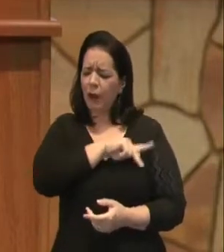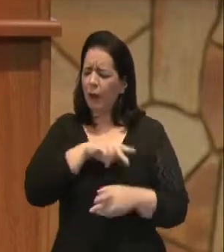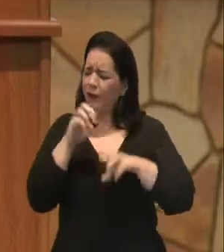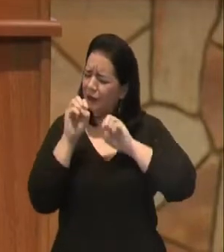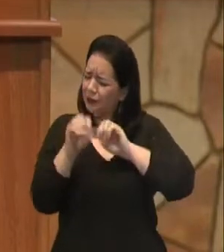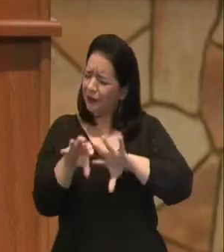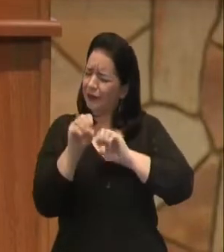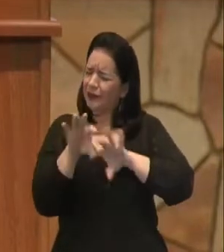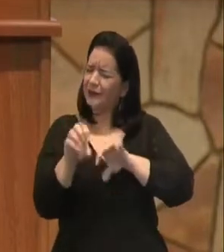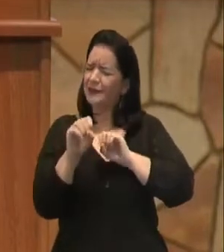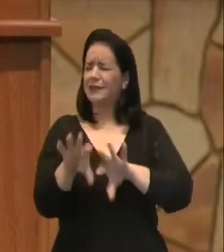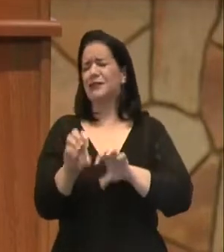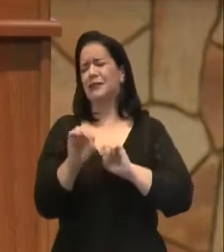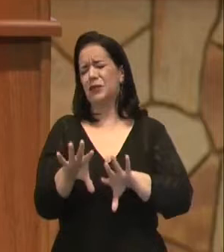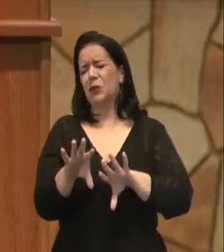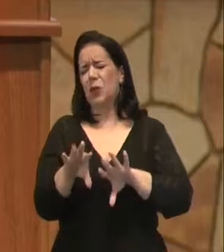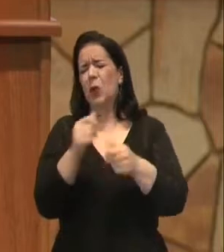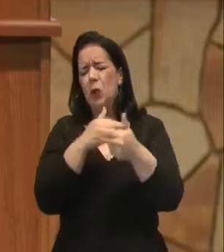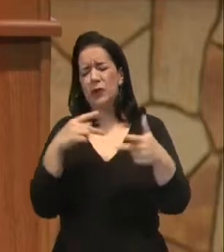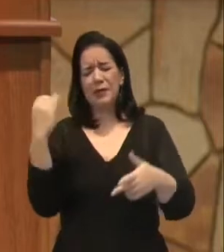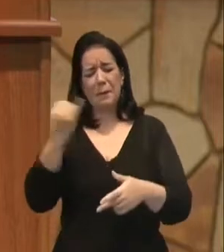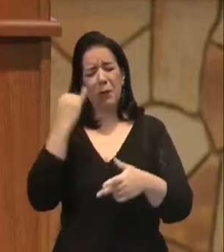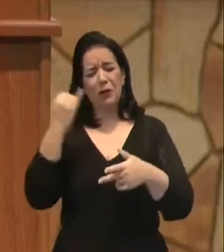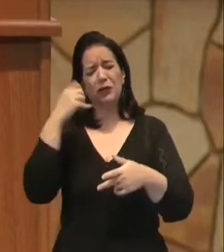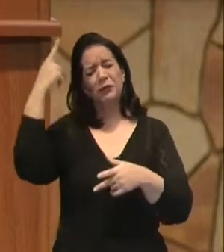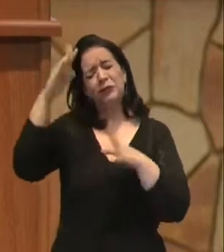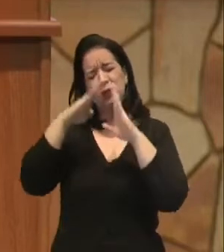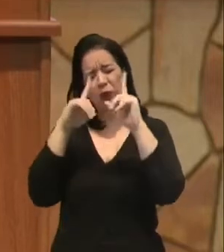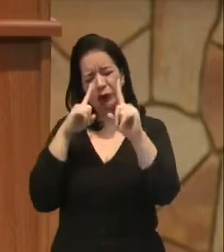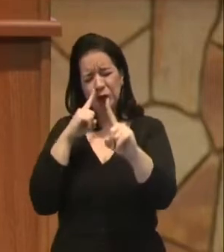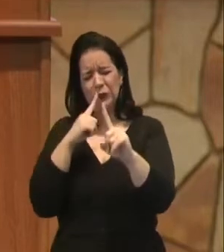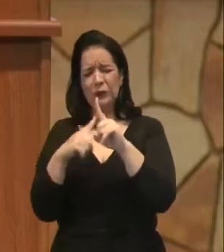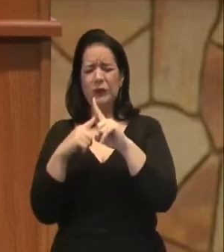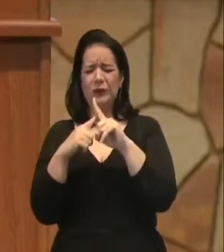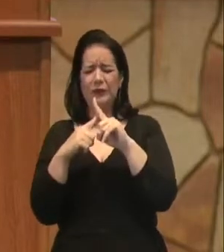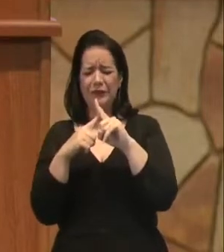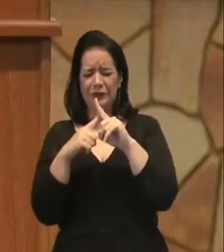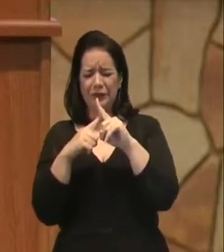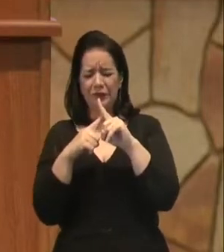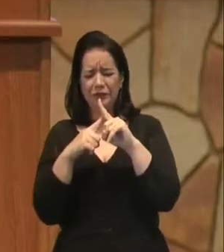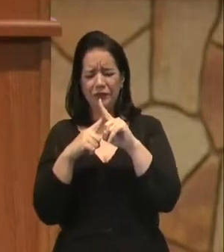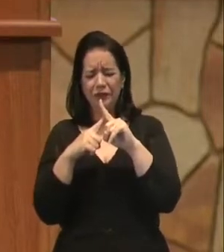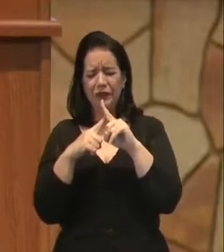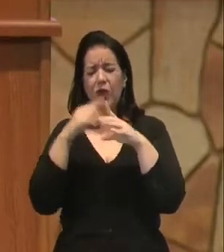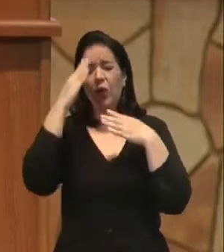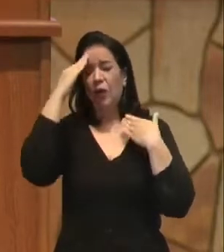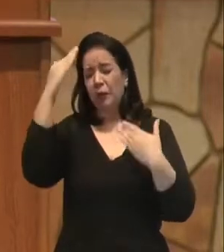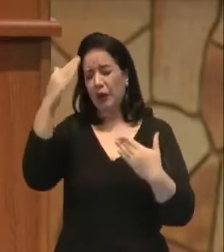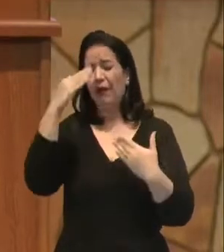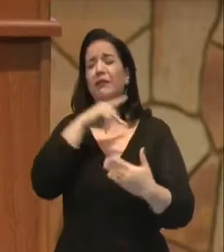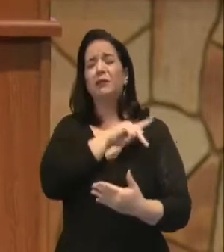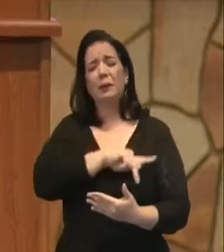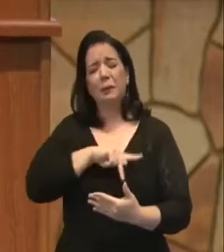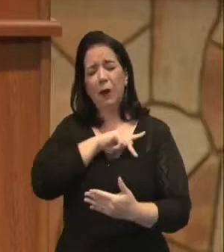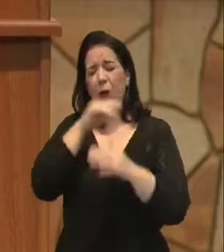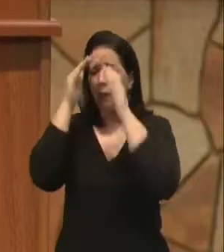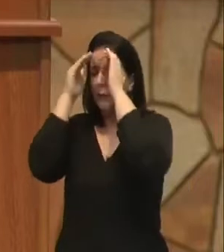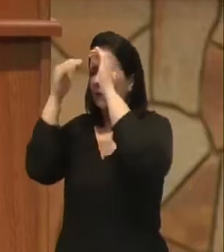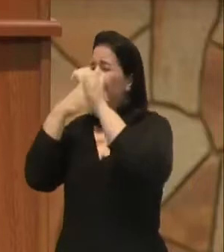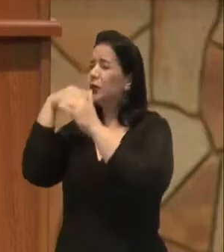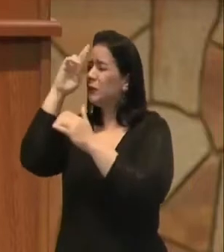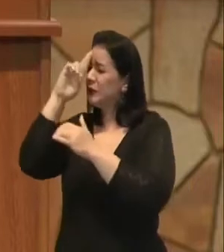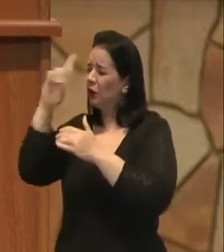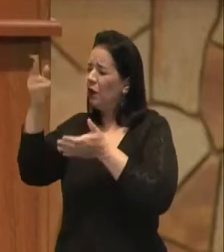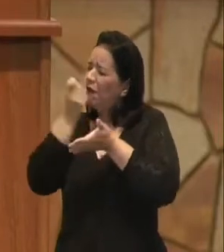ficaram para sempre marcados na vida da Tua igreja, Senhor. Obrigado porque ele foi obediente ao Senhor, e escrevendo